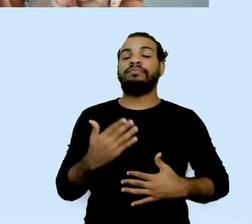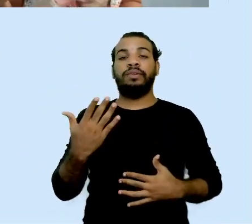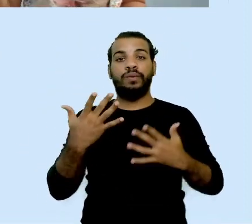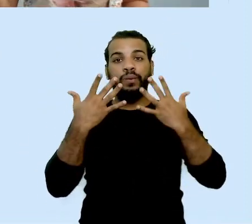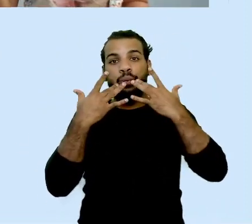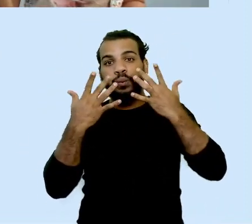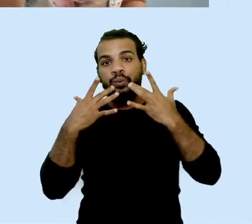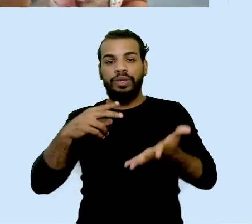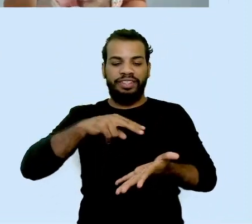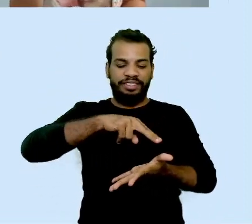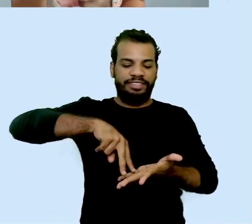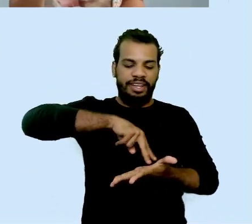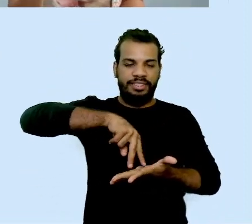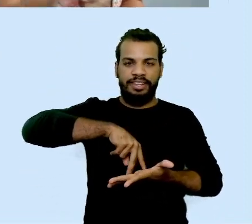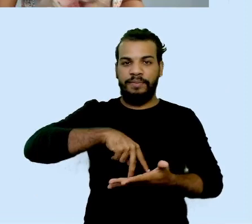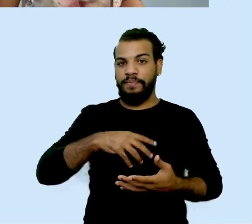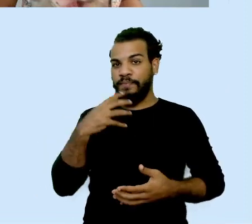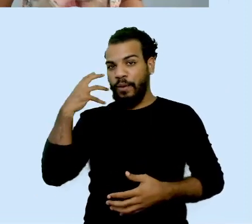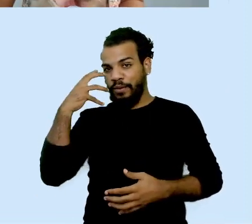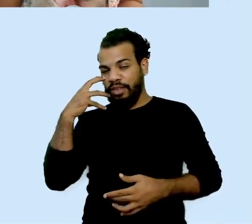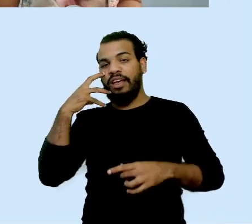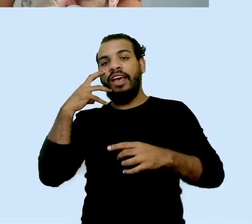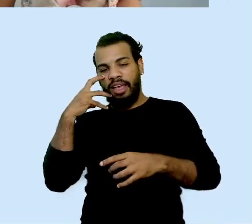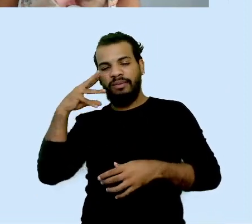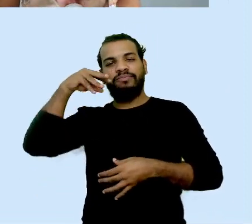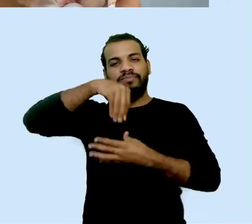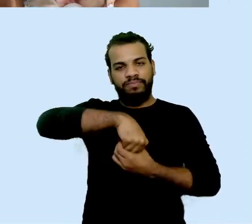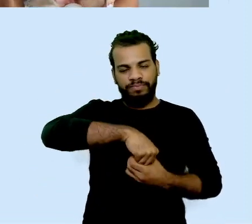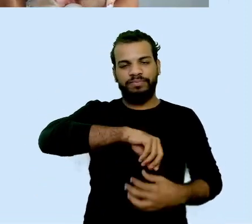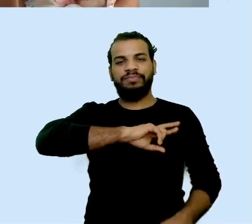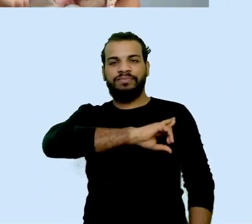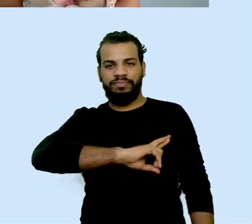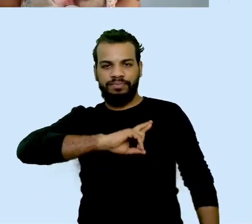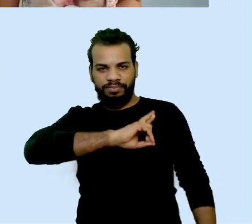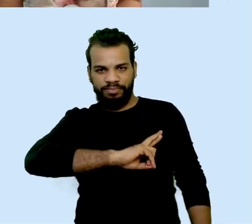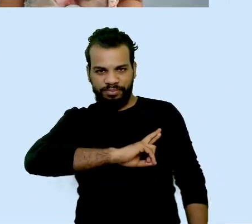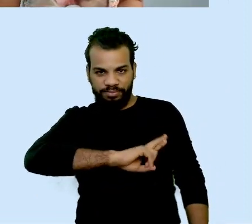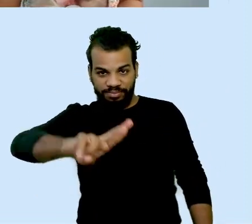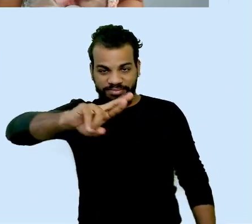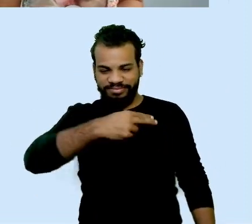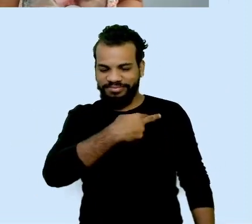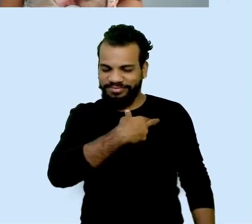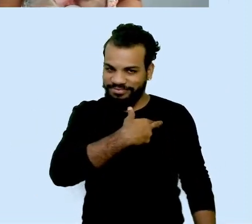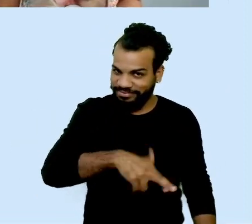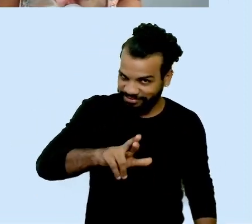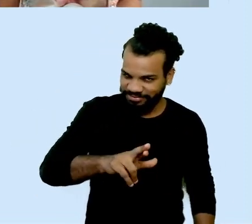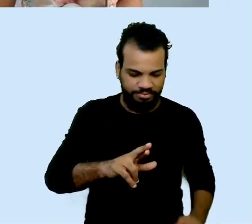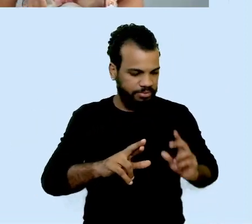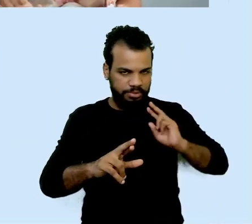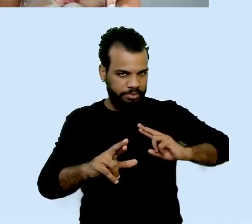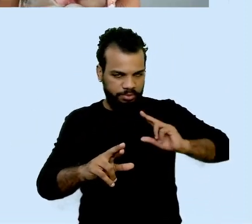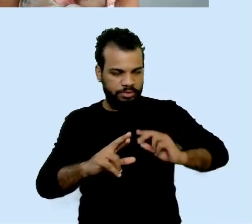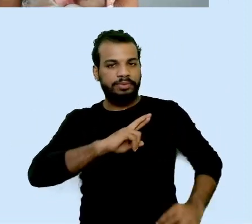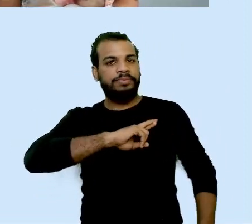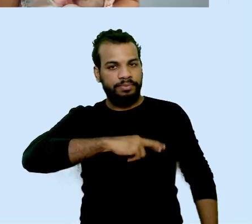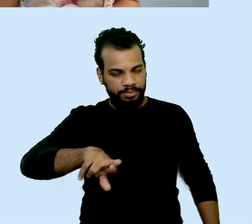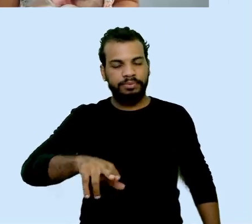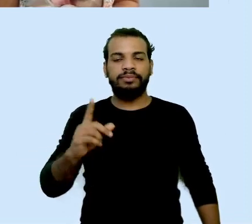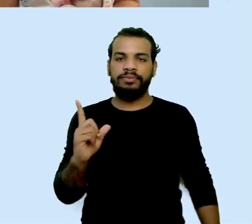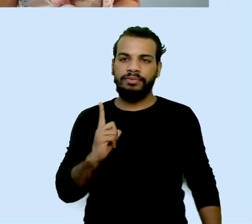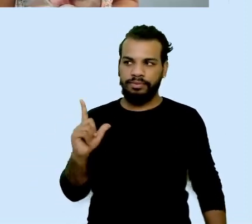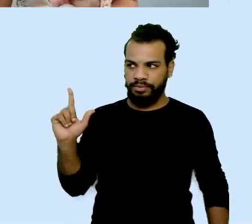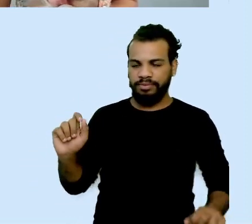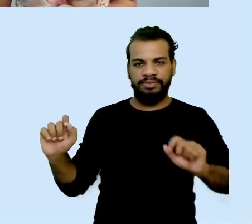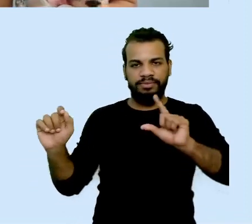teatro, dança e música estão ligados a esse caráter religioso que o slide aí que vocês estão lendo na tela está mais ou menos explicando para